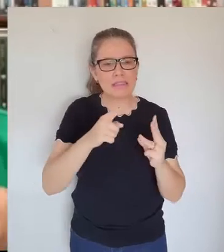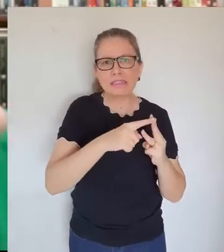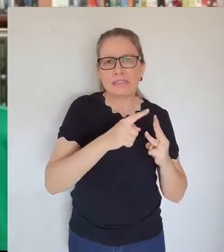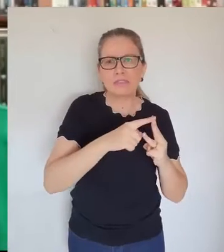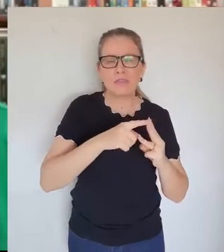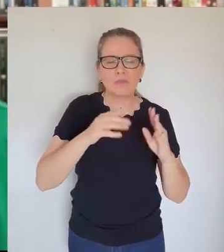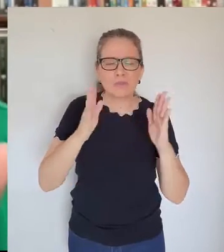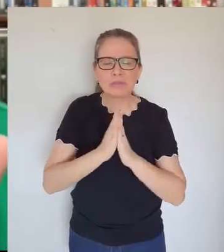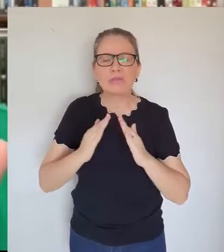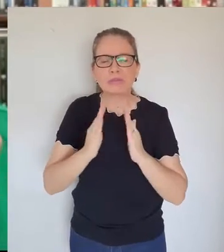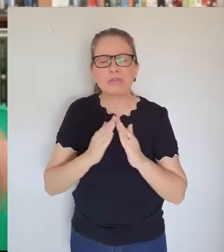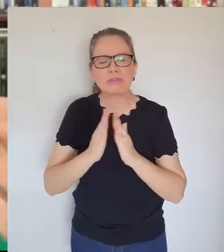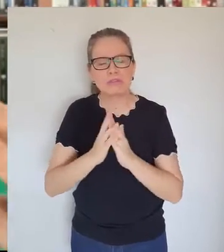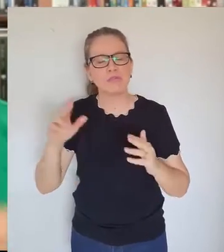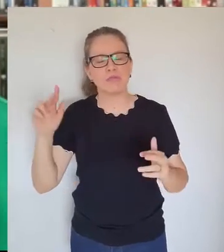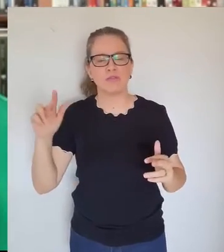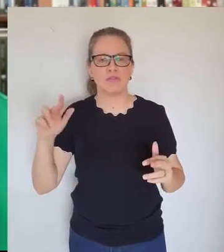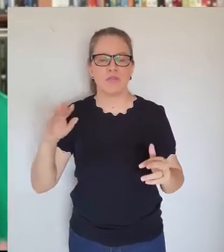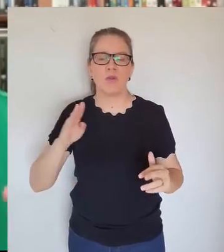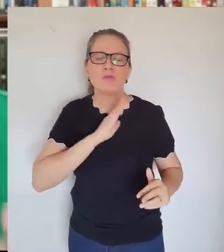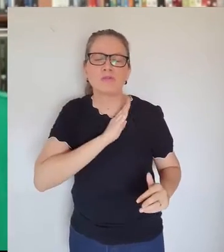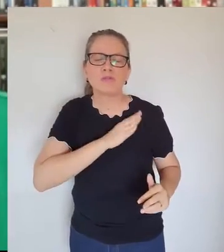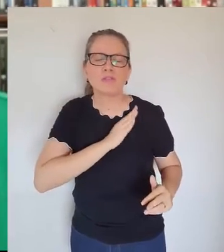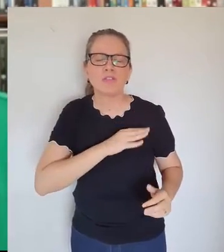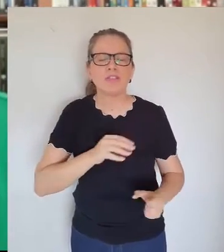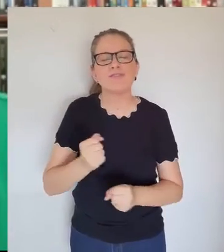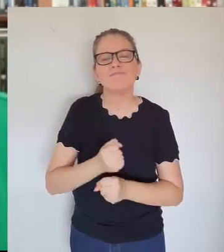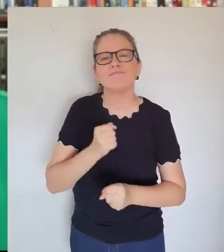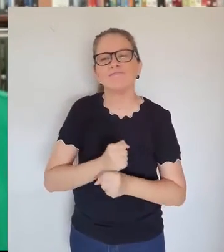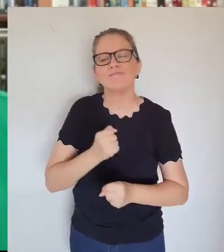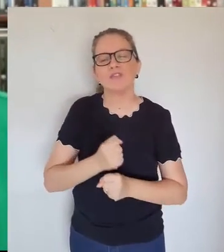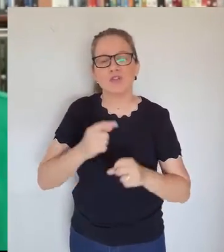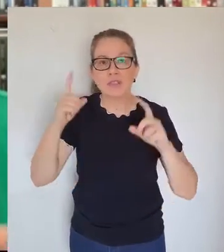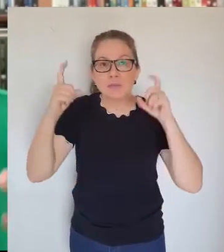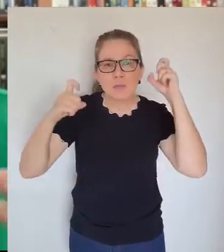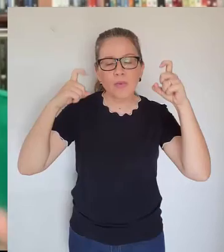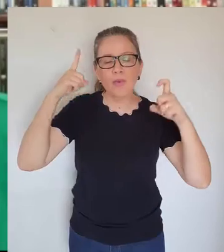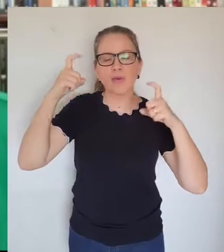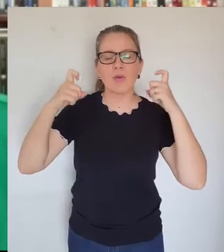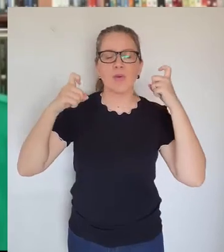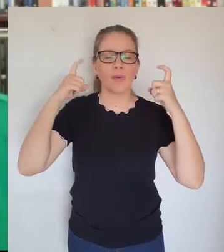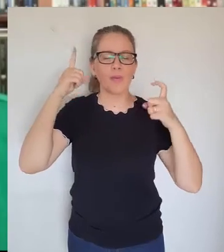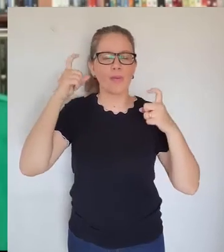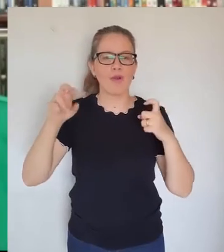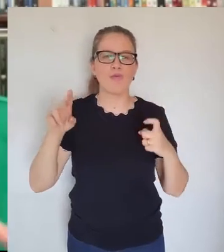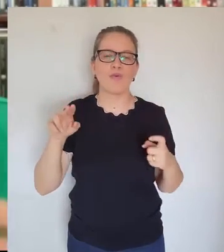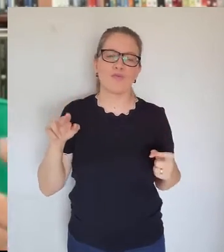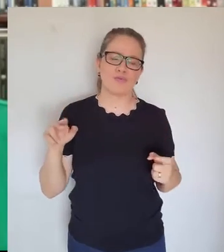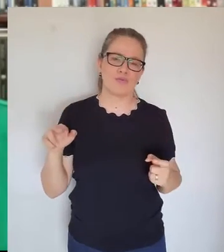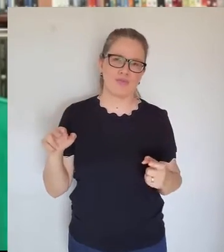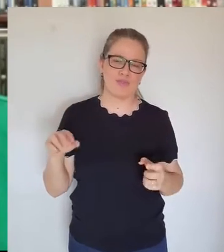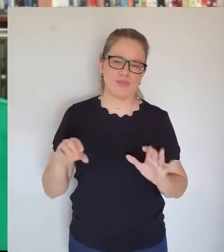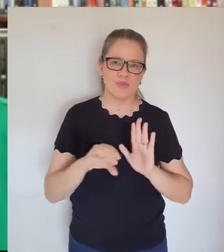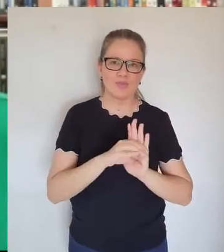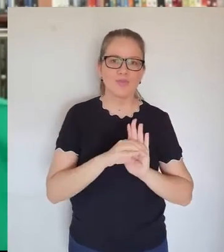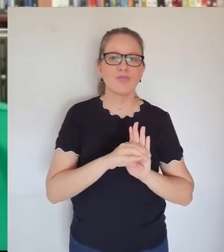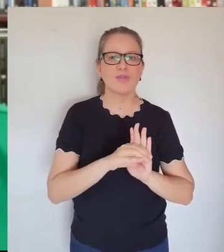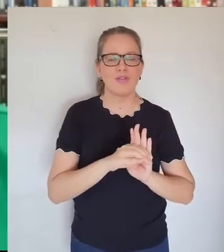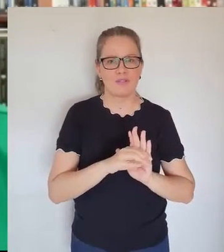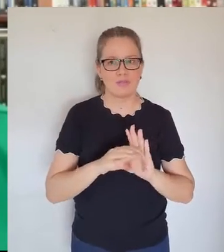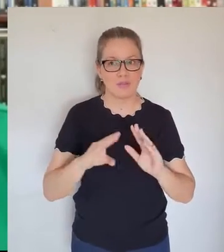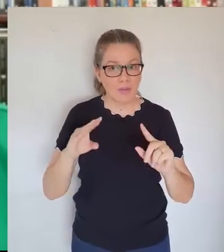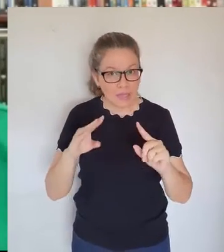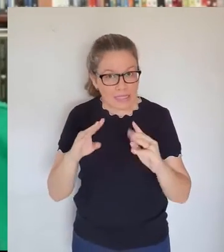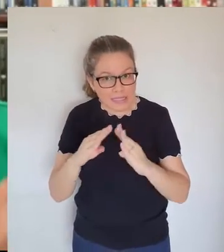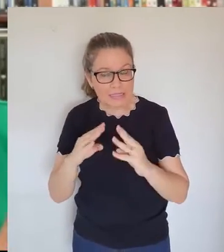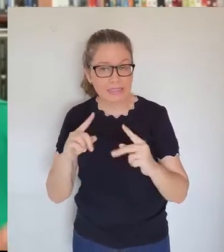aqueles irmãos. E mais um detalhe, tinha o coração na obra, ele se preocupava com os irmãos